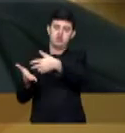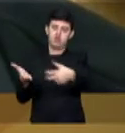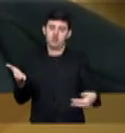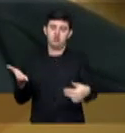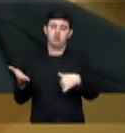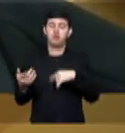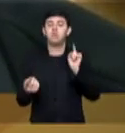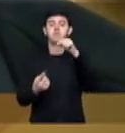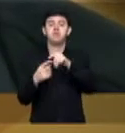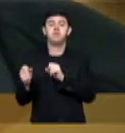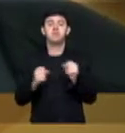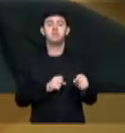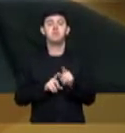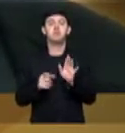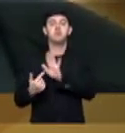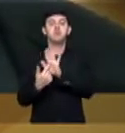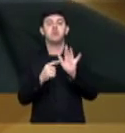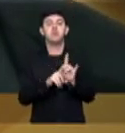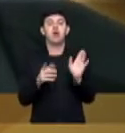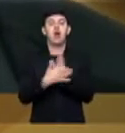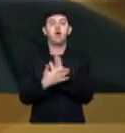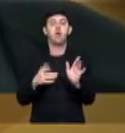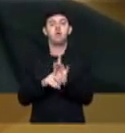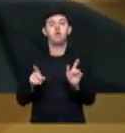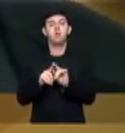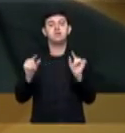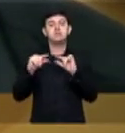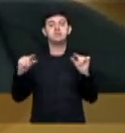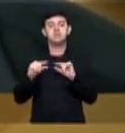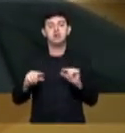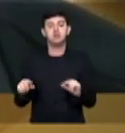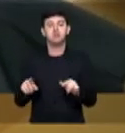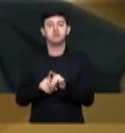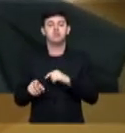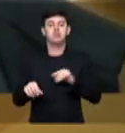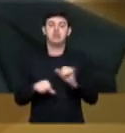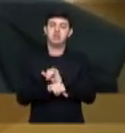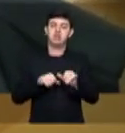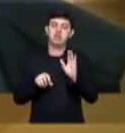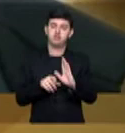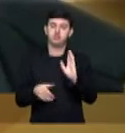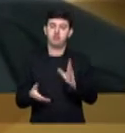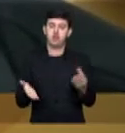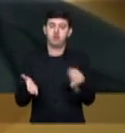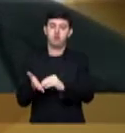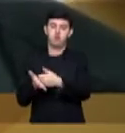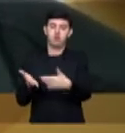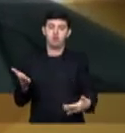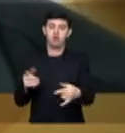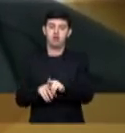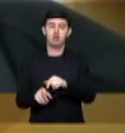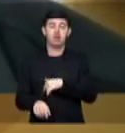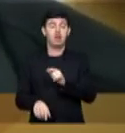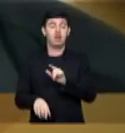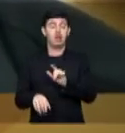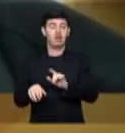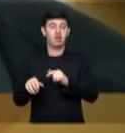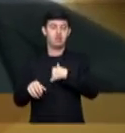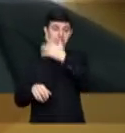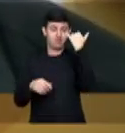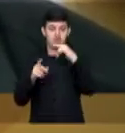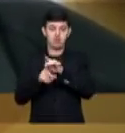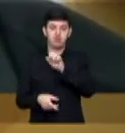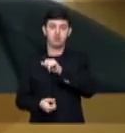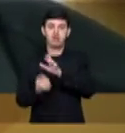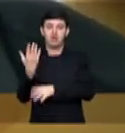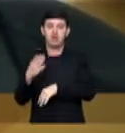distinguir algumas expressões estrategicamente colocadas pelo legislador constituinte